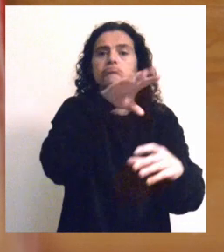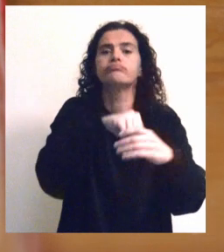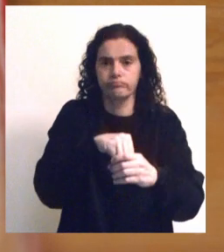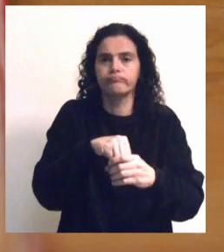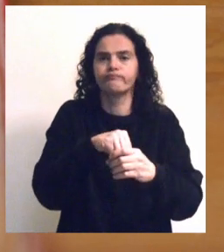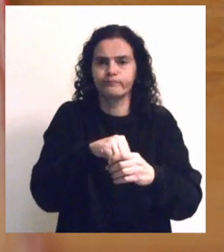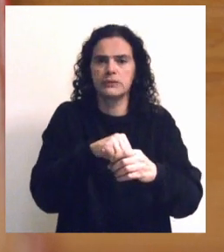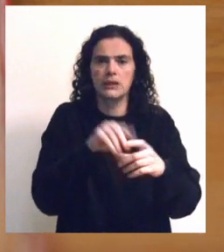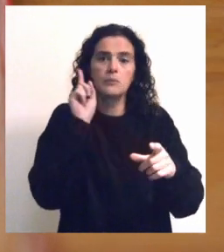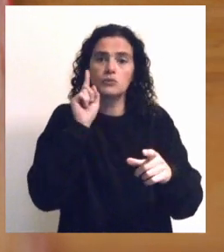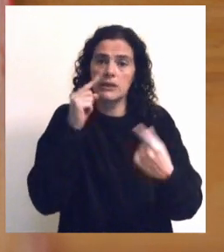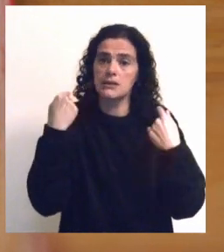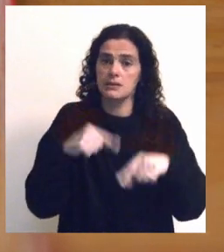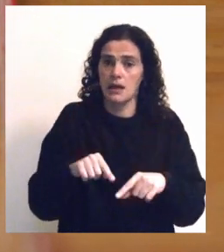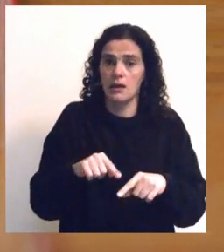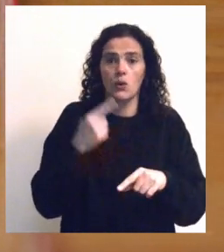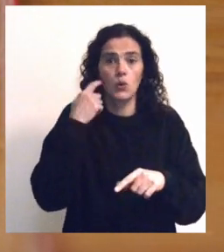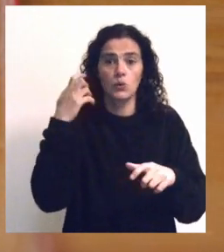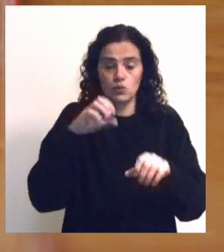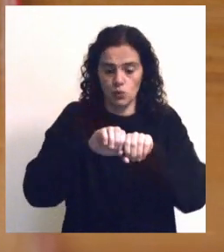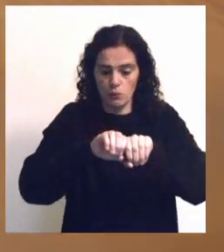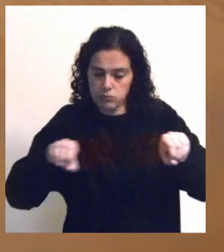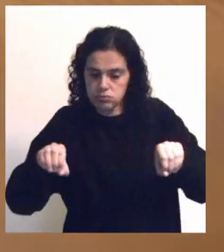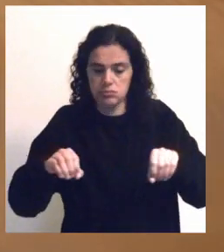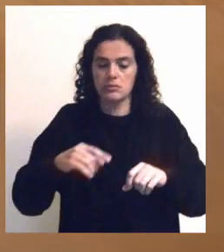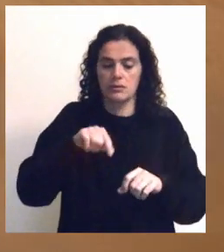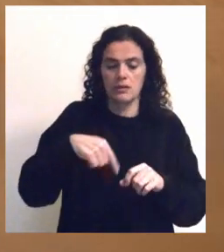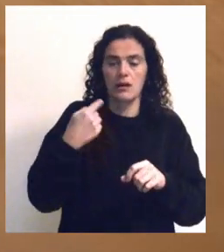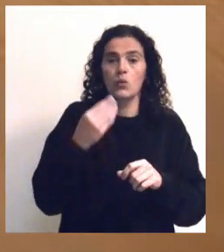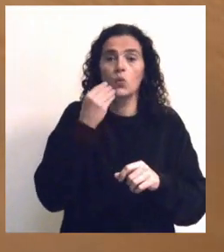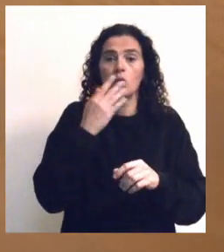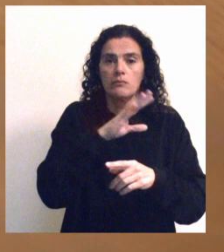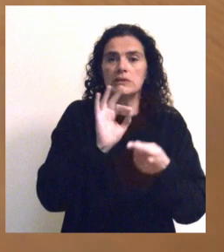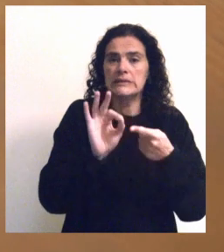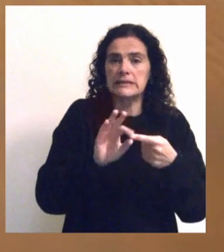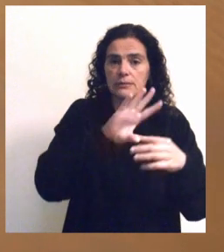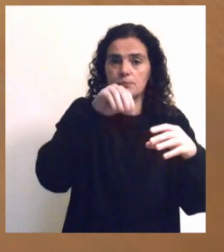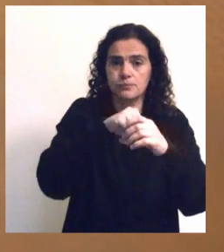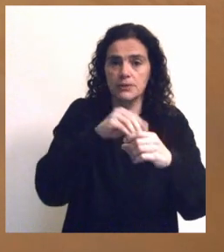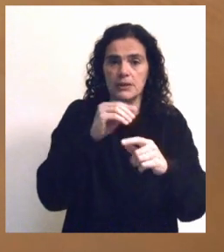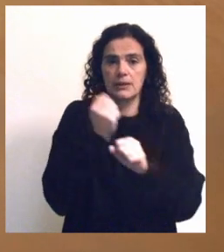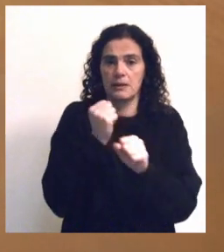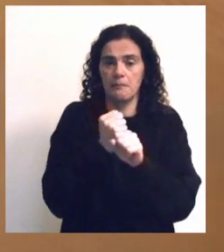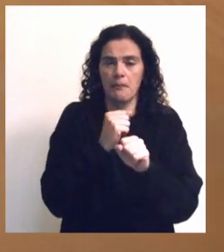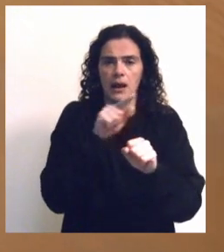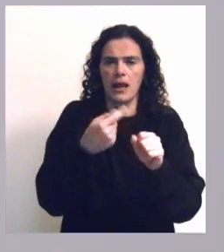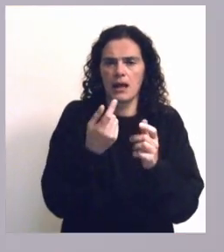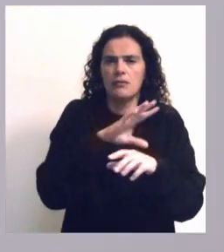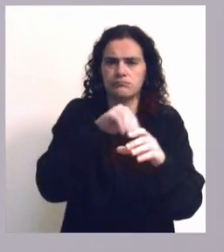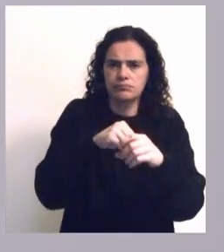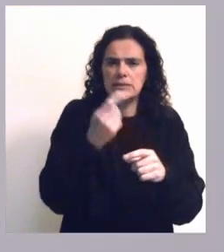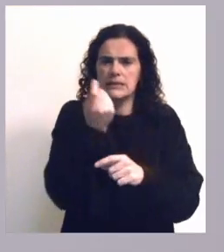são elementos igualmente importantes. Os cabos de som, enquanto elementos da obra,